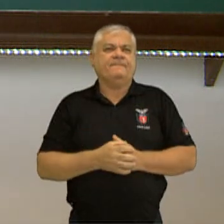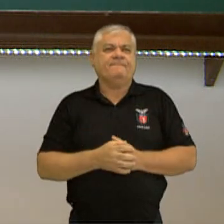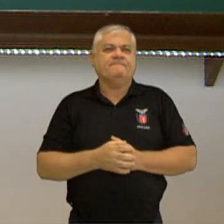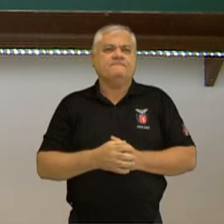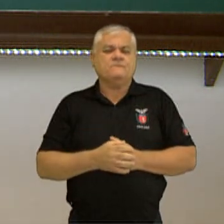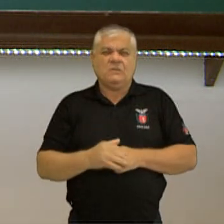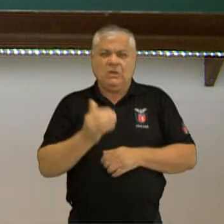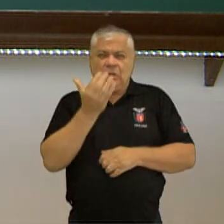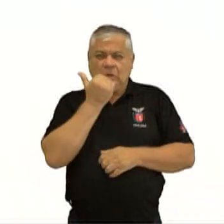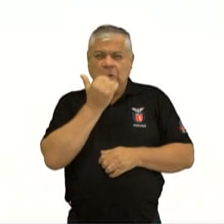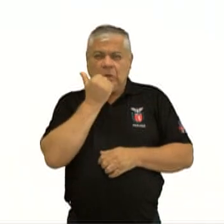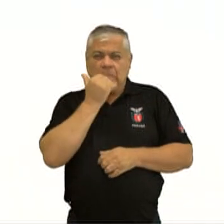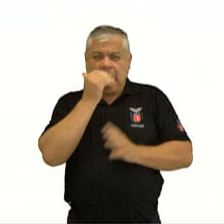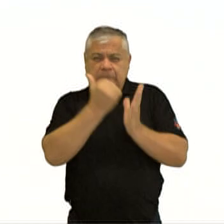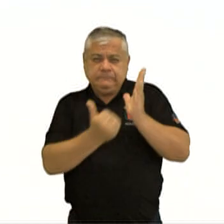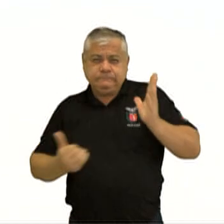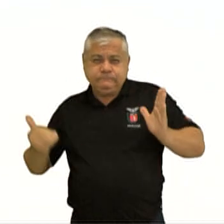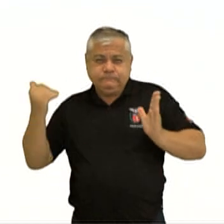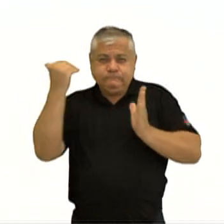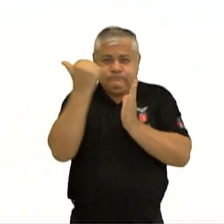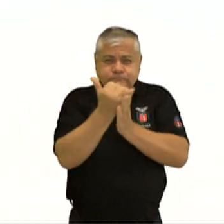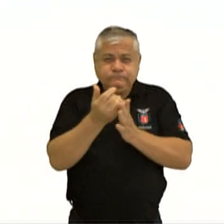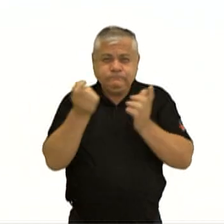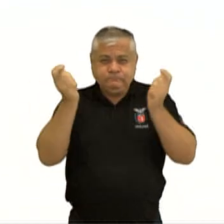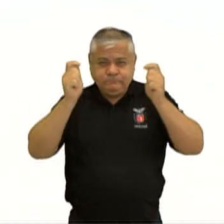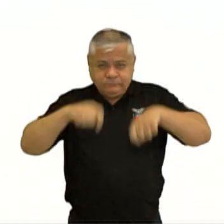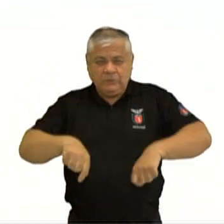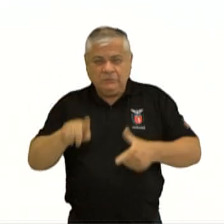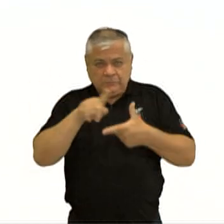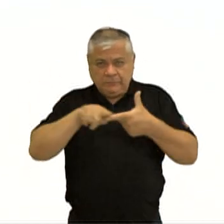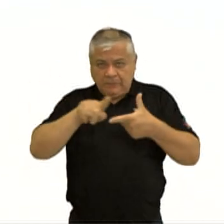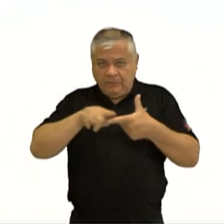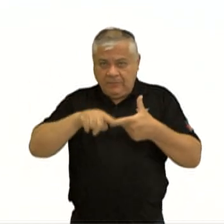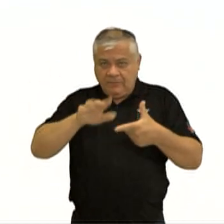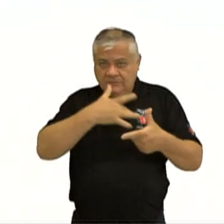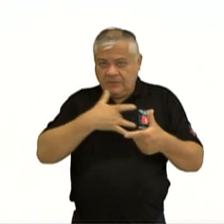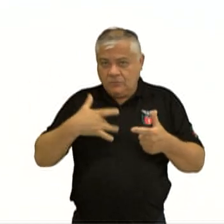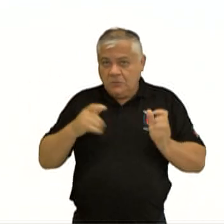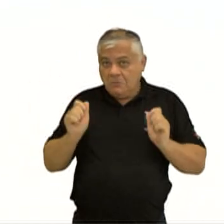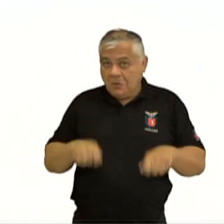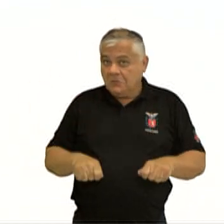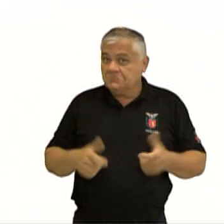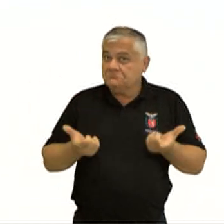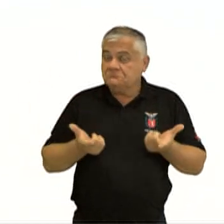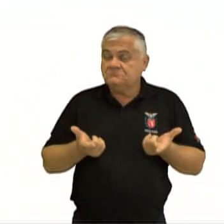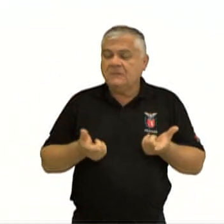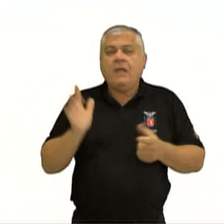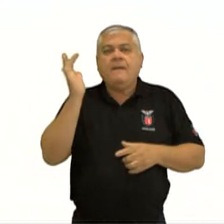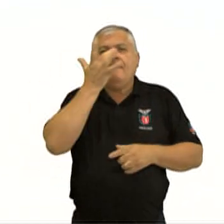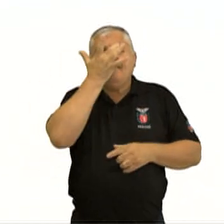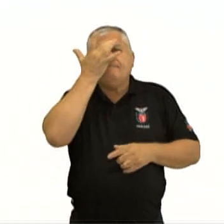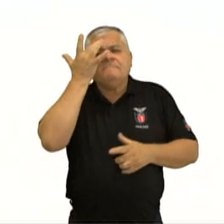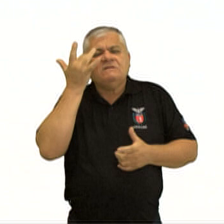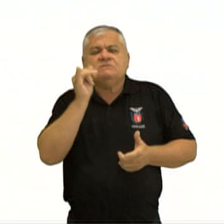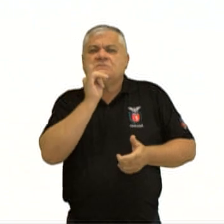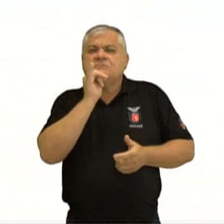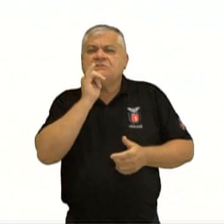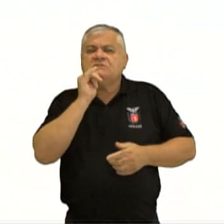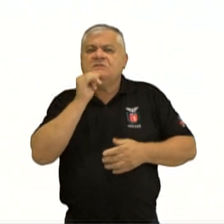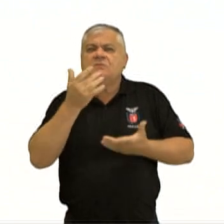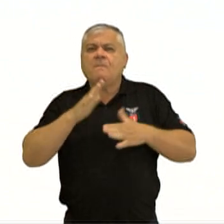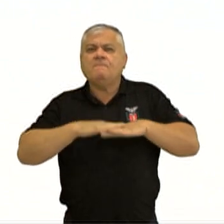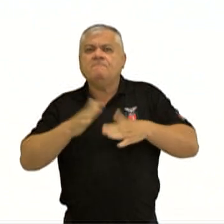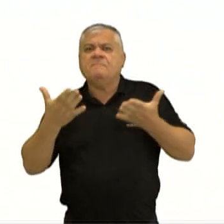Comer demais pode trazer algum comprometimento para a nossa saúde? É, principalmente aquelas pessoas que têm um pouquinho ali mais